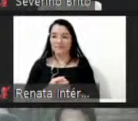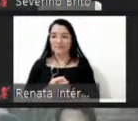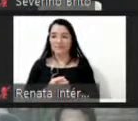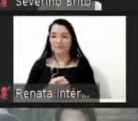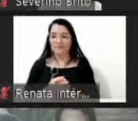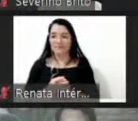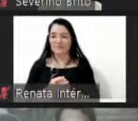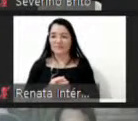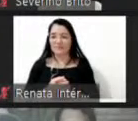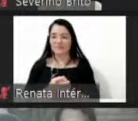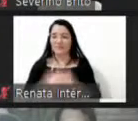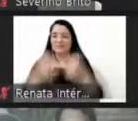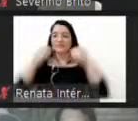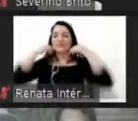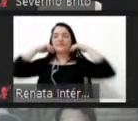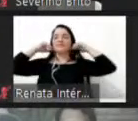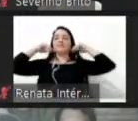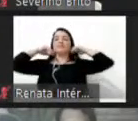Opa, tá ouvindo aí?